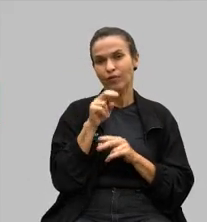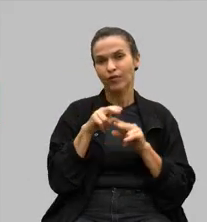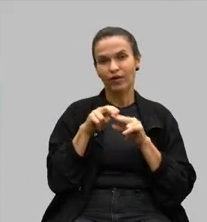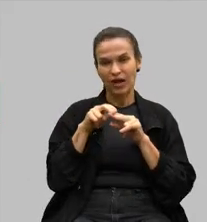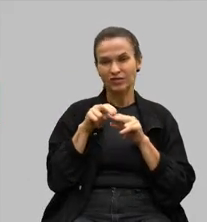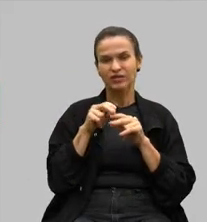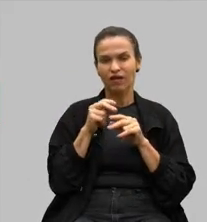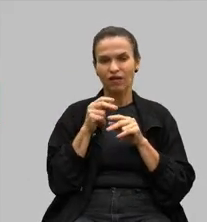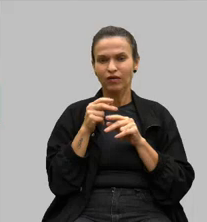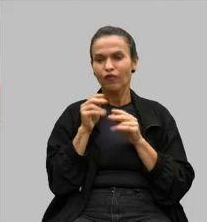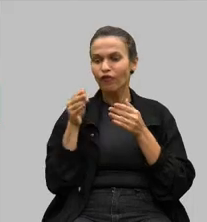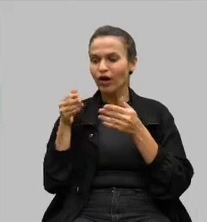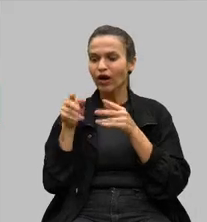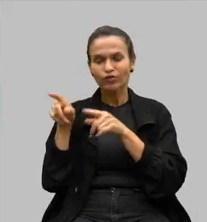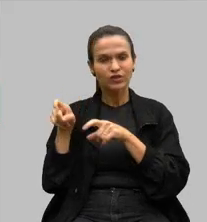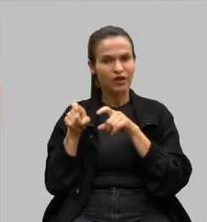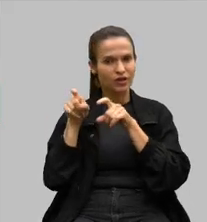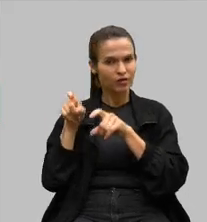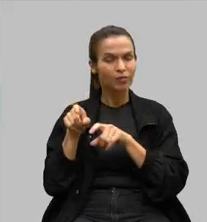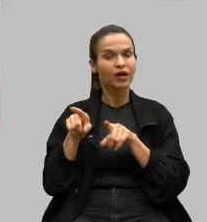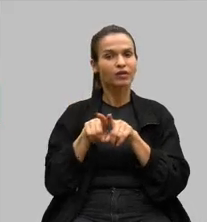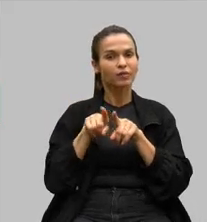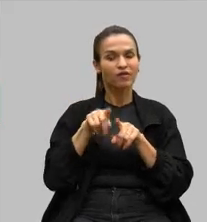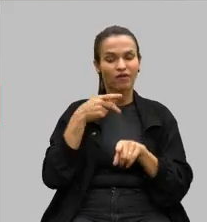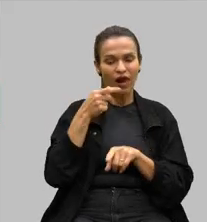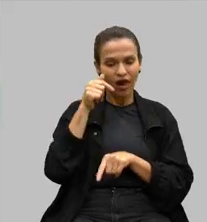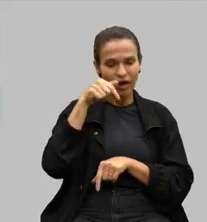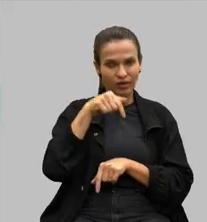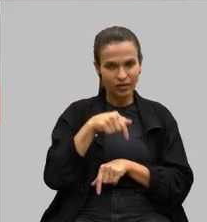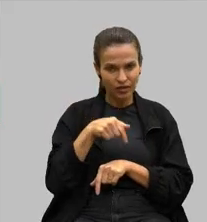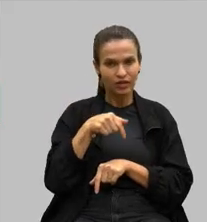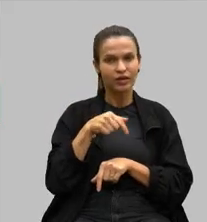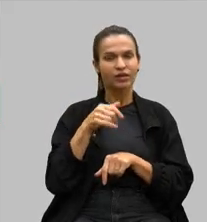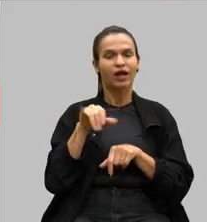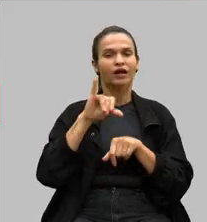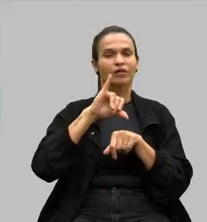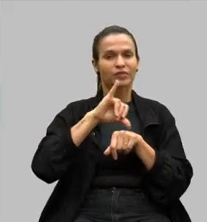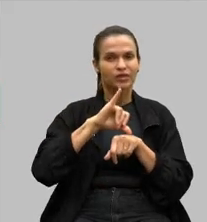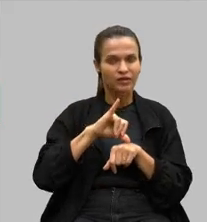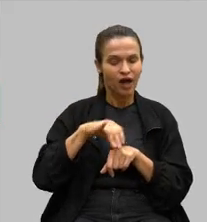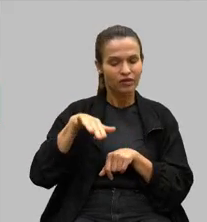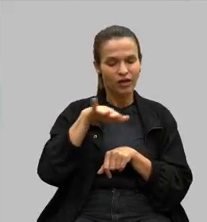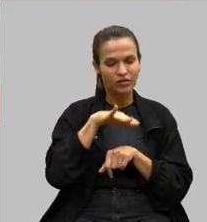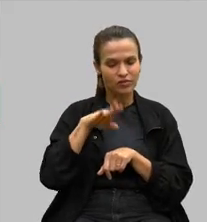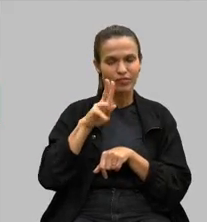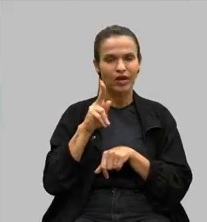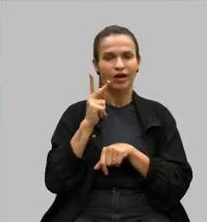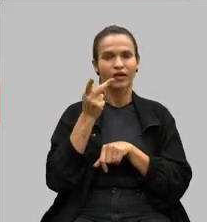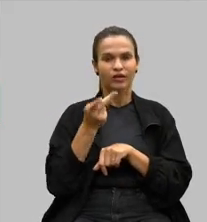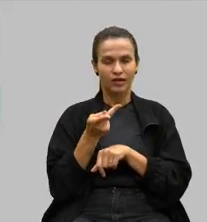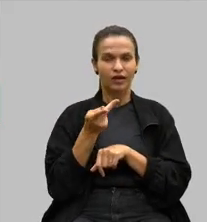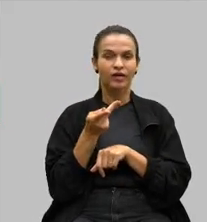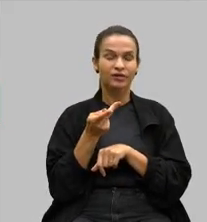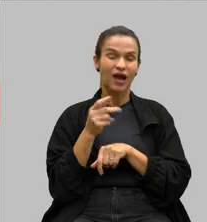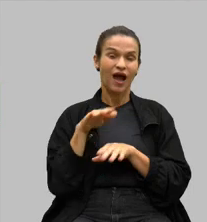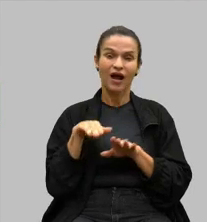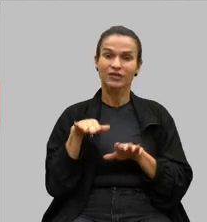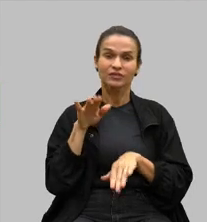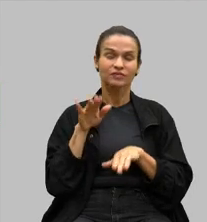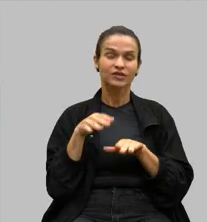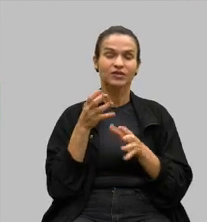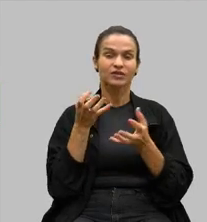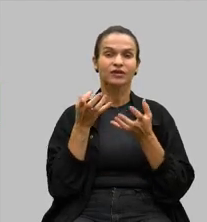interior né mas também vamos falar aqui né da capital da região metr Itana que às vezes a gente